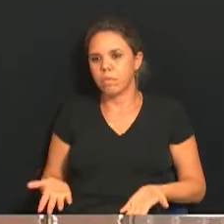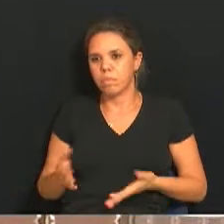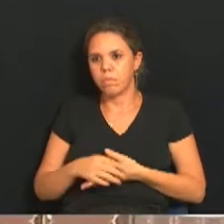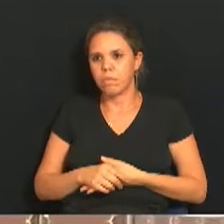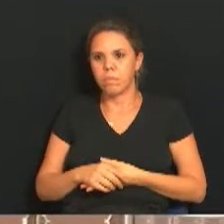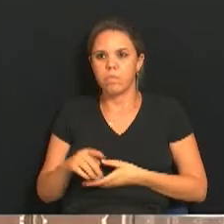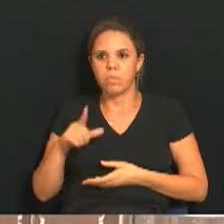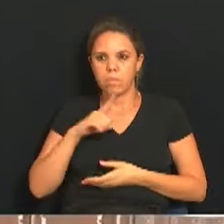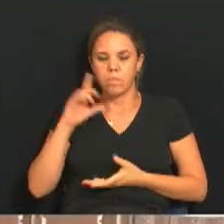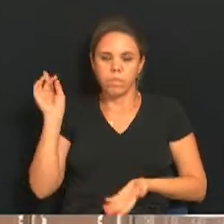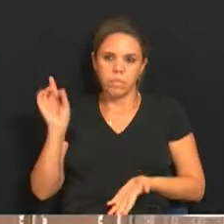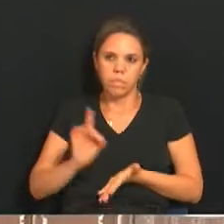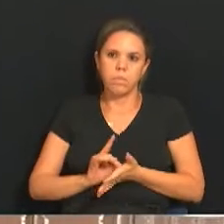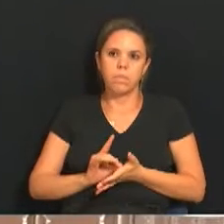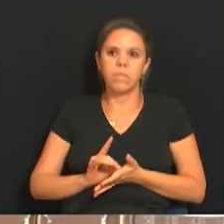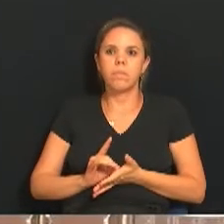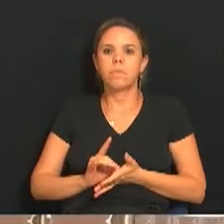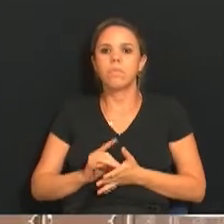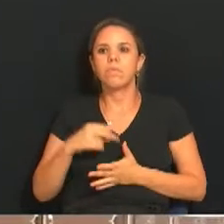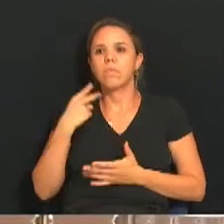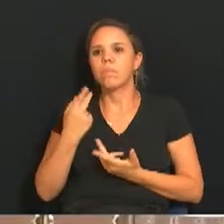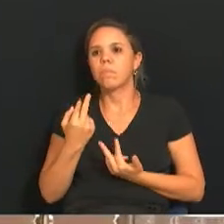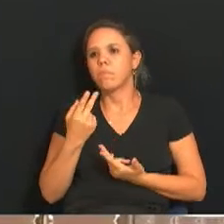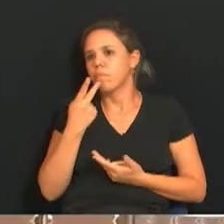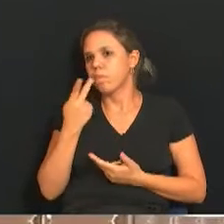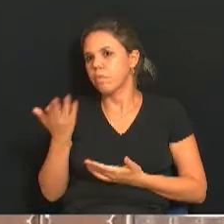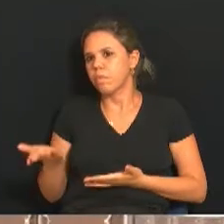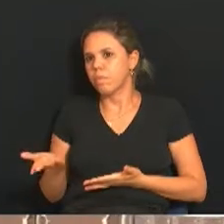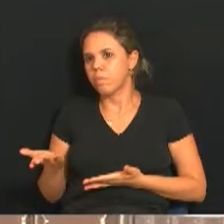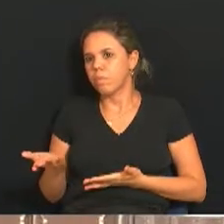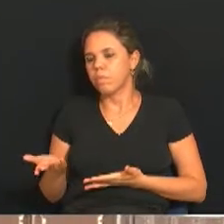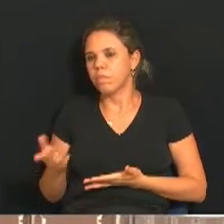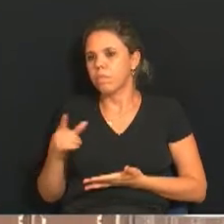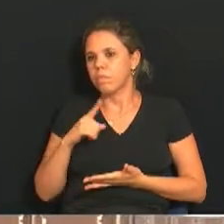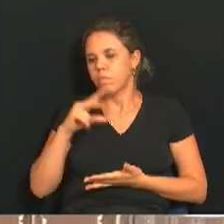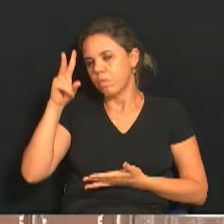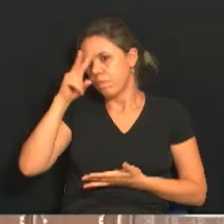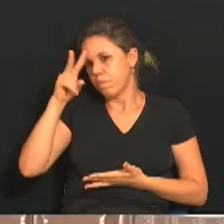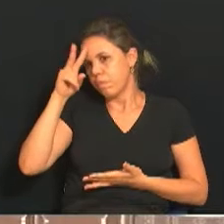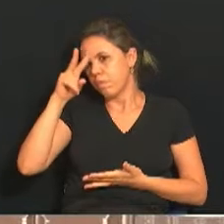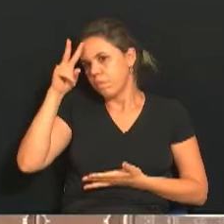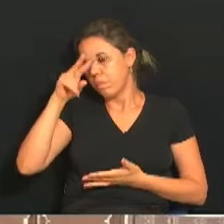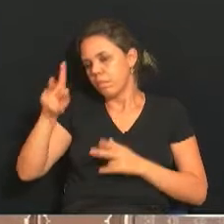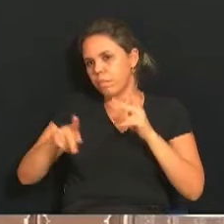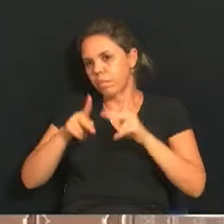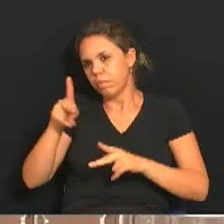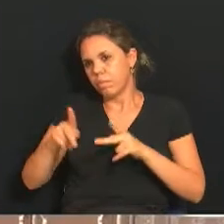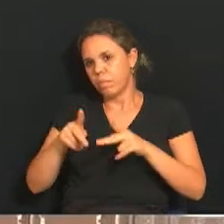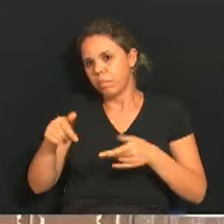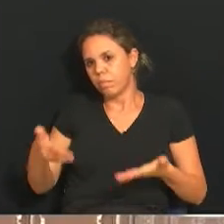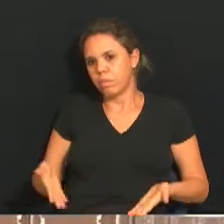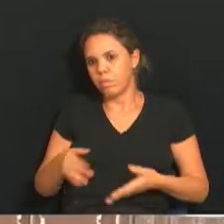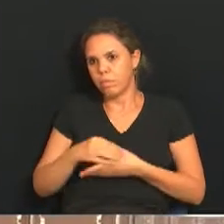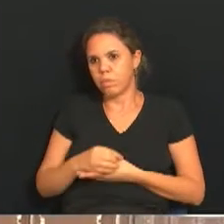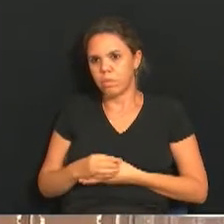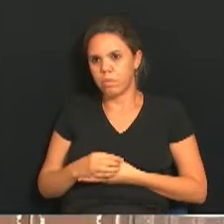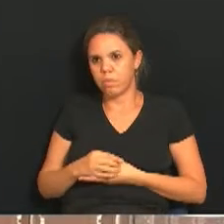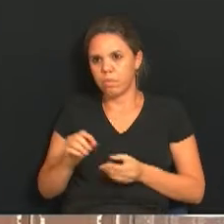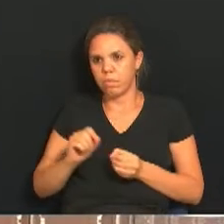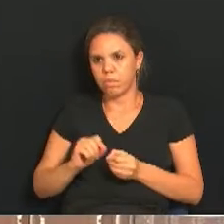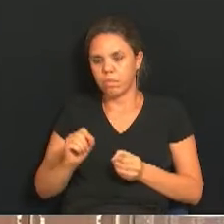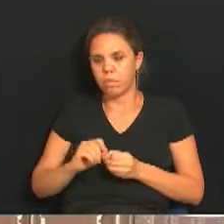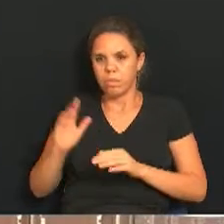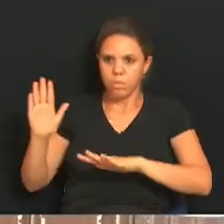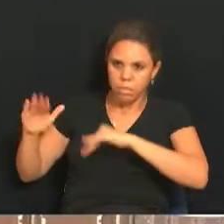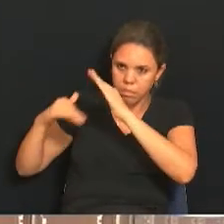ser realmente, como o vereador acabou de dizer, nós temos que lembrar que são as pessoas que estão aqui, que fazem e desenvolvem